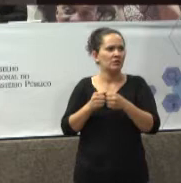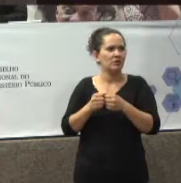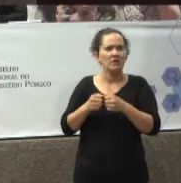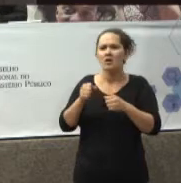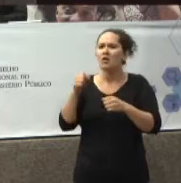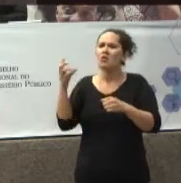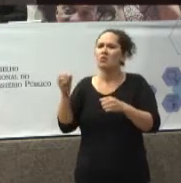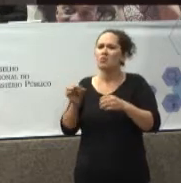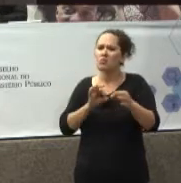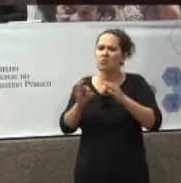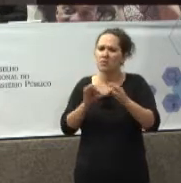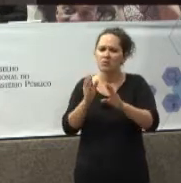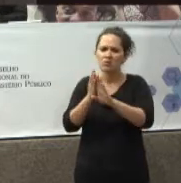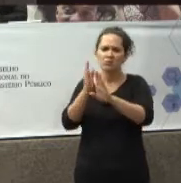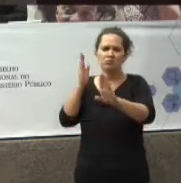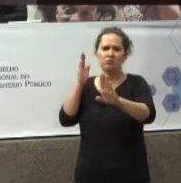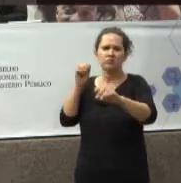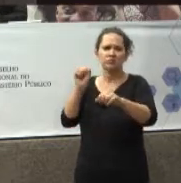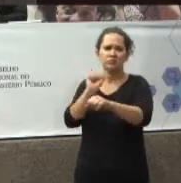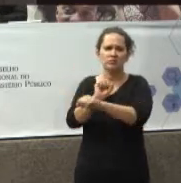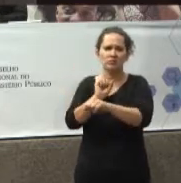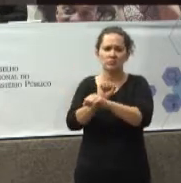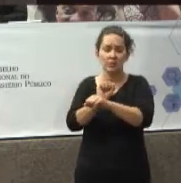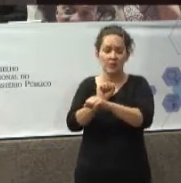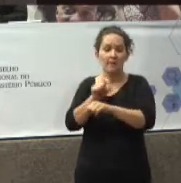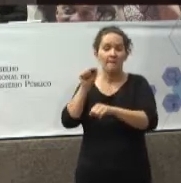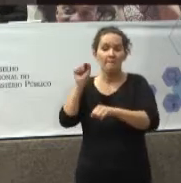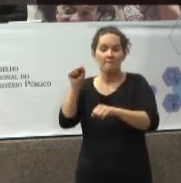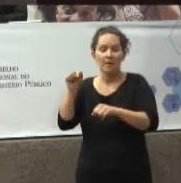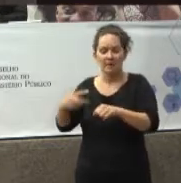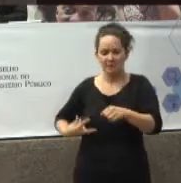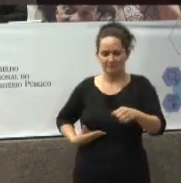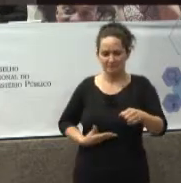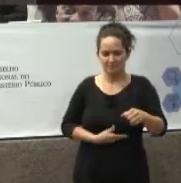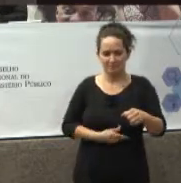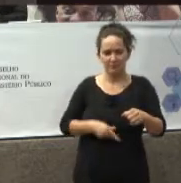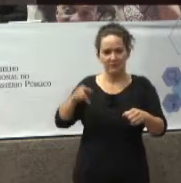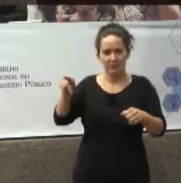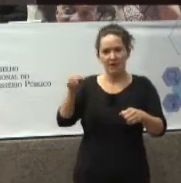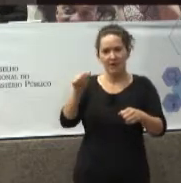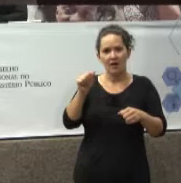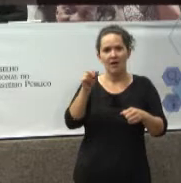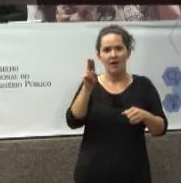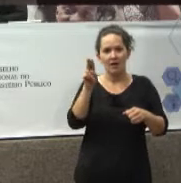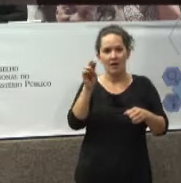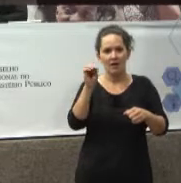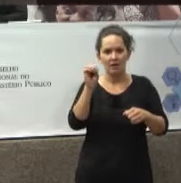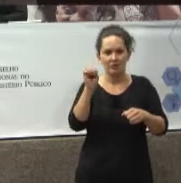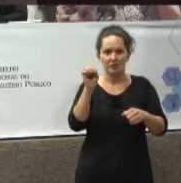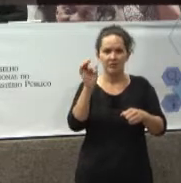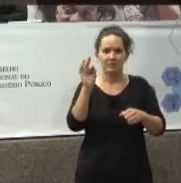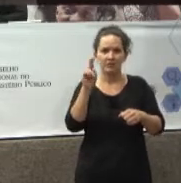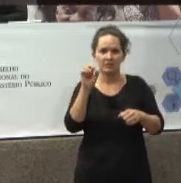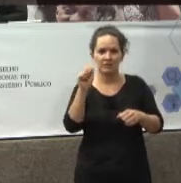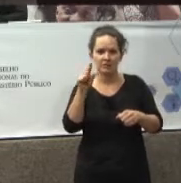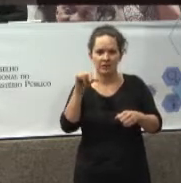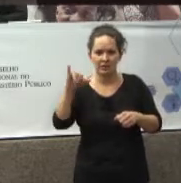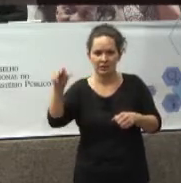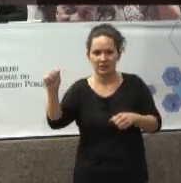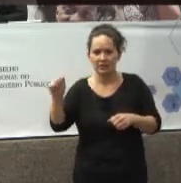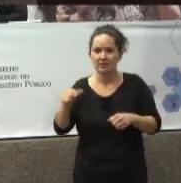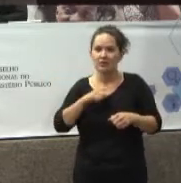espera no caso de cirurgias o da austrália por exemplo eles possuem alguns prazos